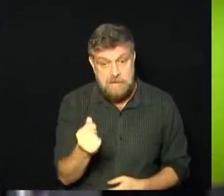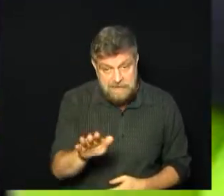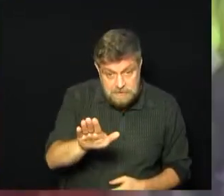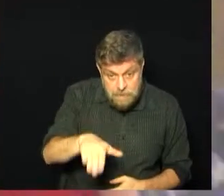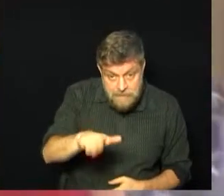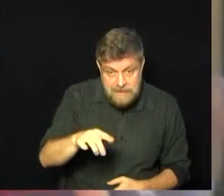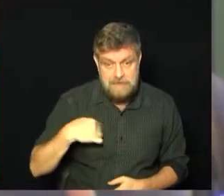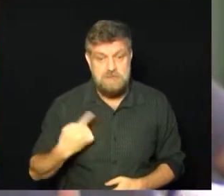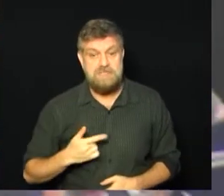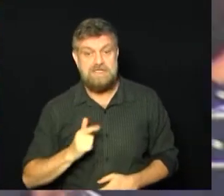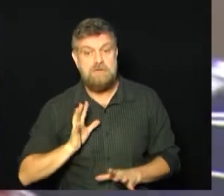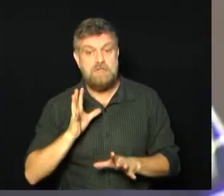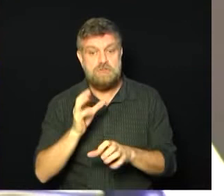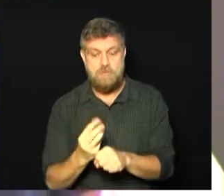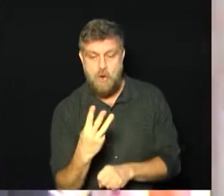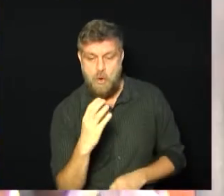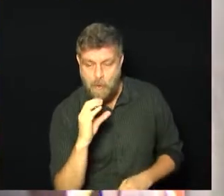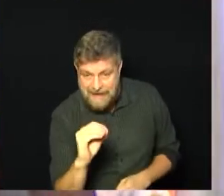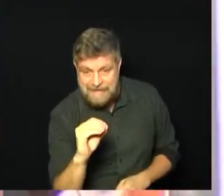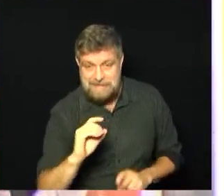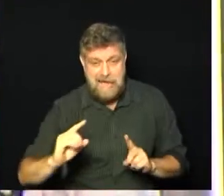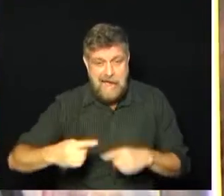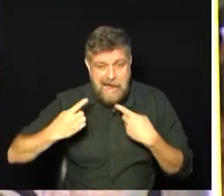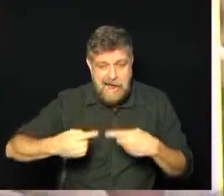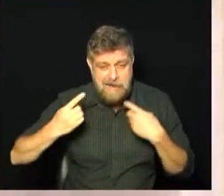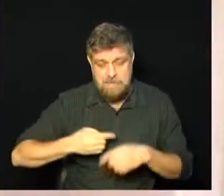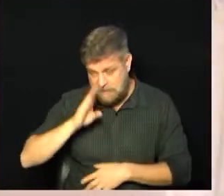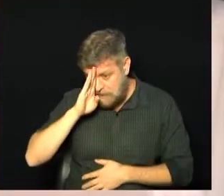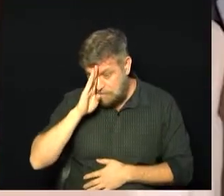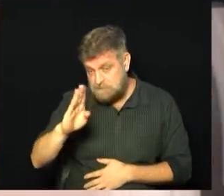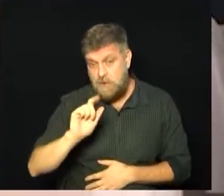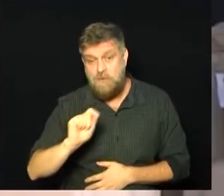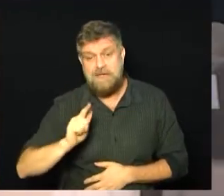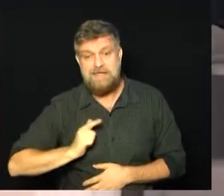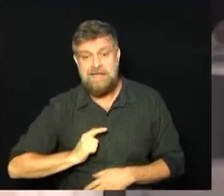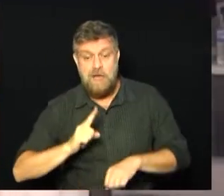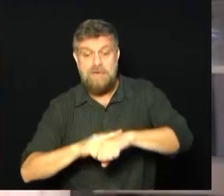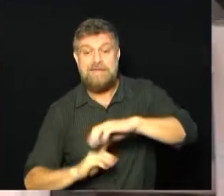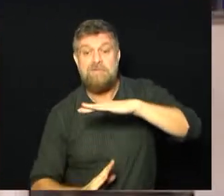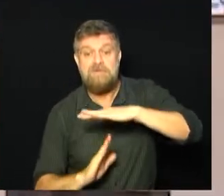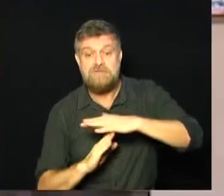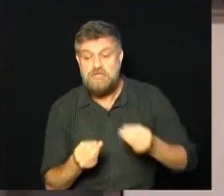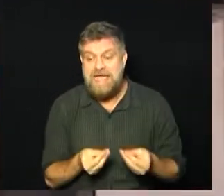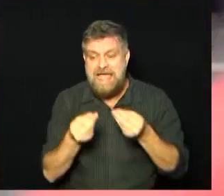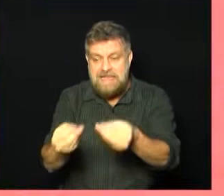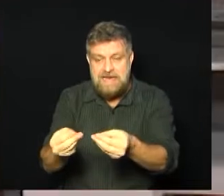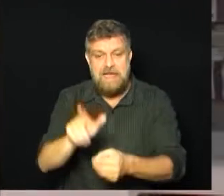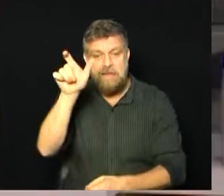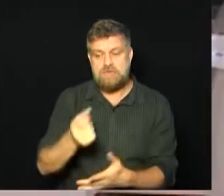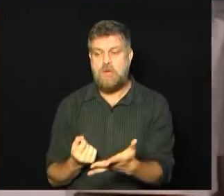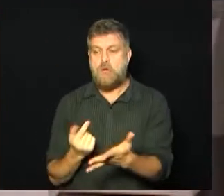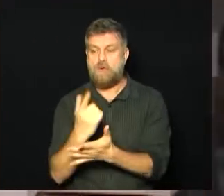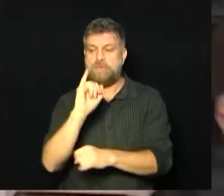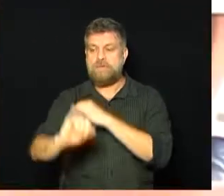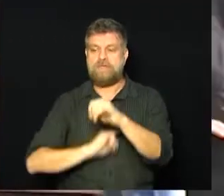cerca de 40 reclamações e a principal queixa foi o descumprimento do prazo de entrega. Daquele consumidor que comprou